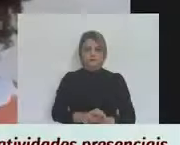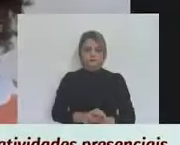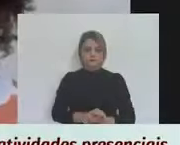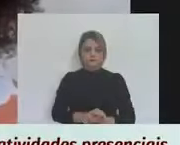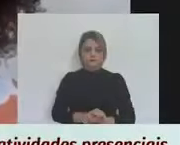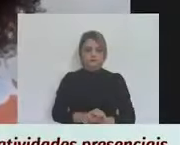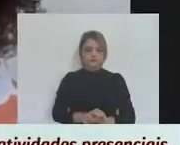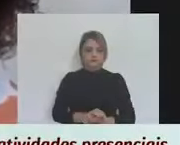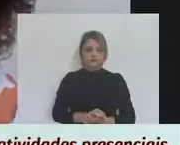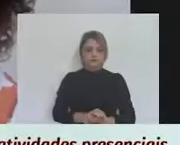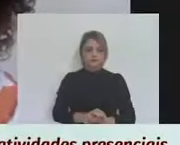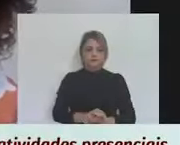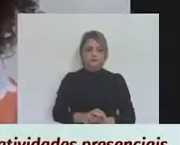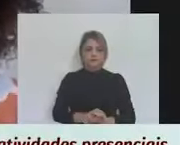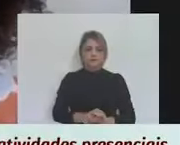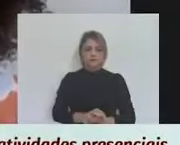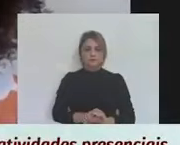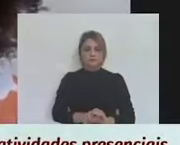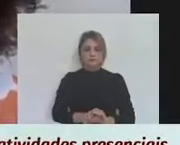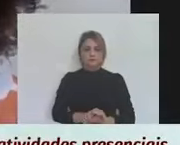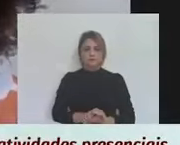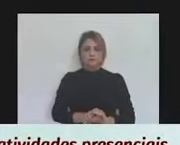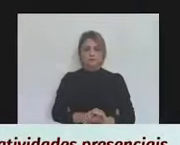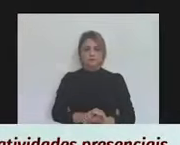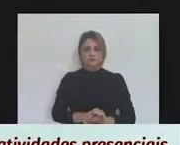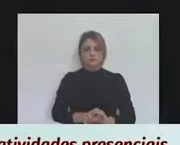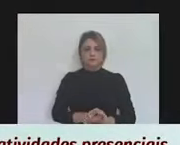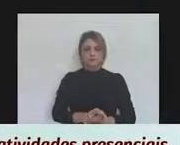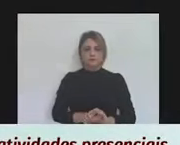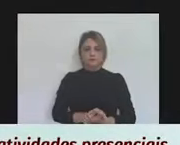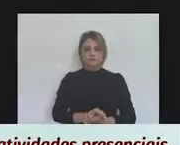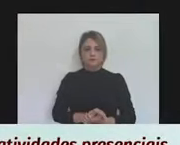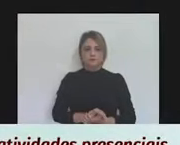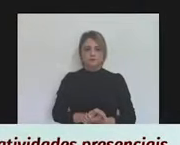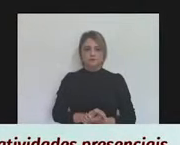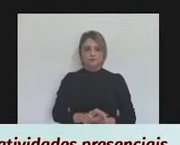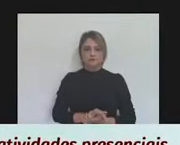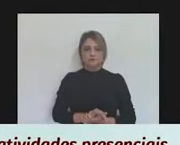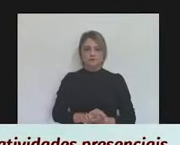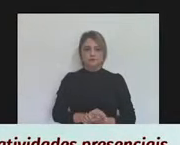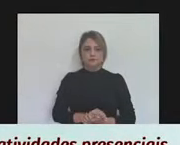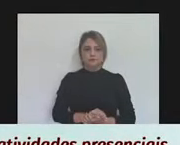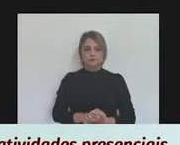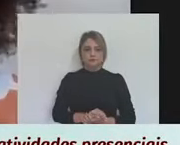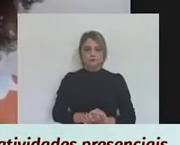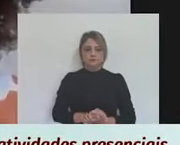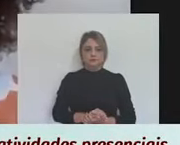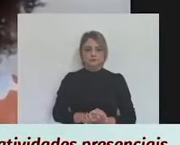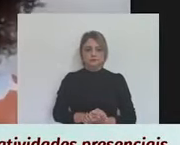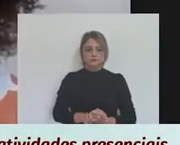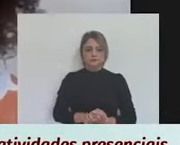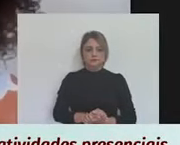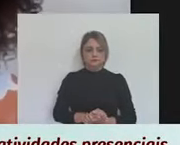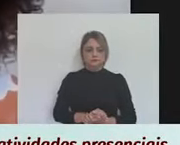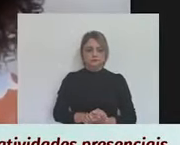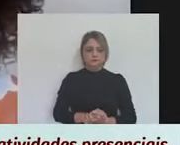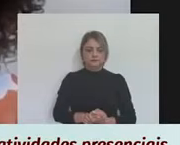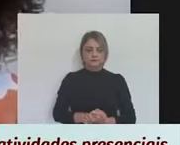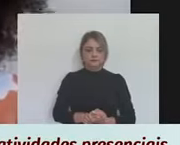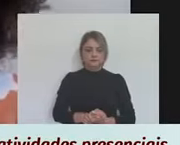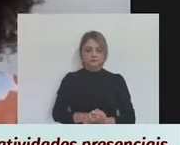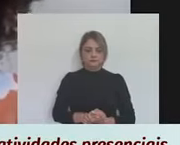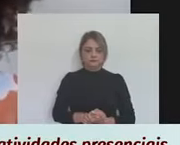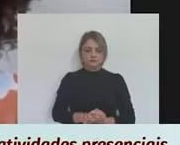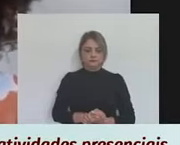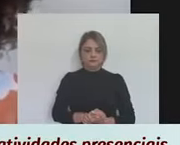e a todas. Sou Vanilce, sou da diretoria colegiada do Simpro. Em primeiro lugar, eu gostaria de agradecer,